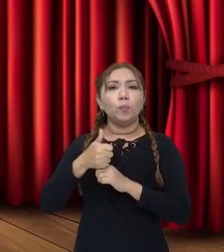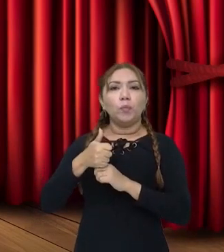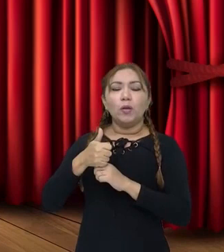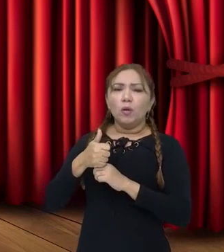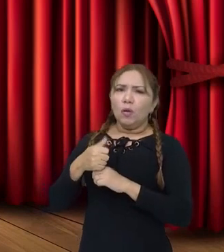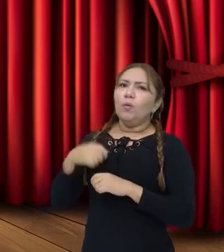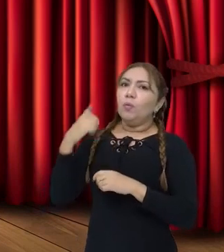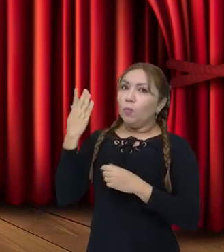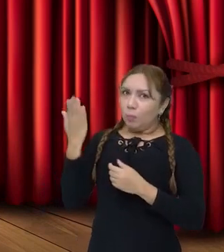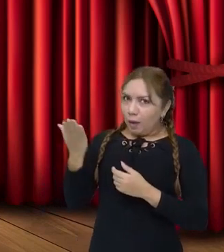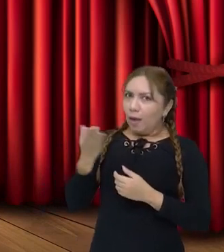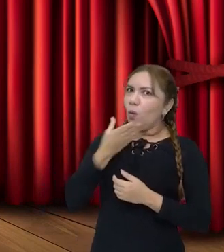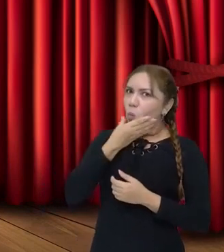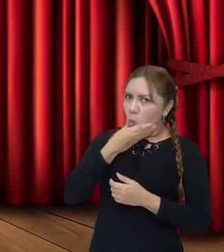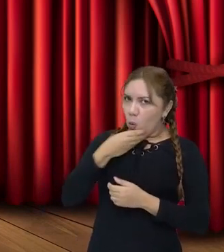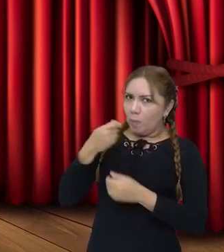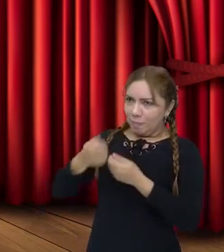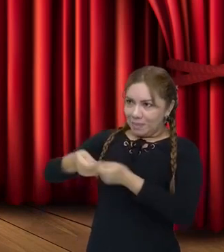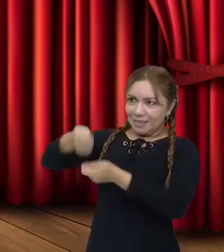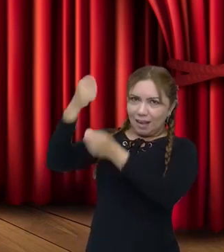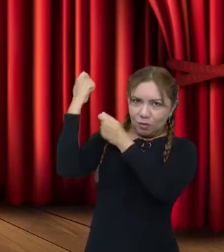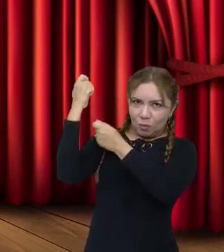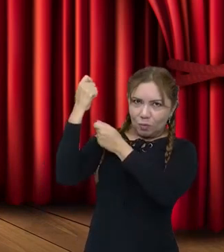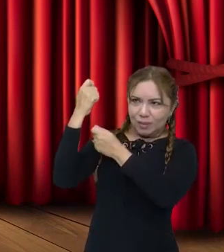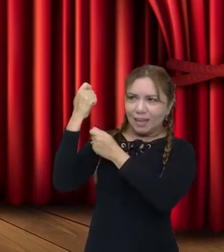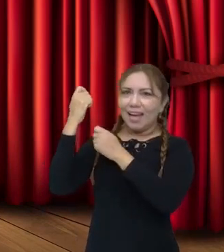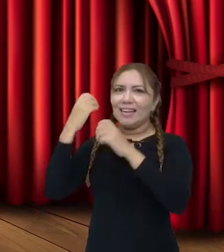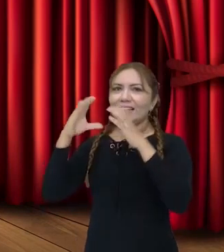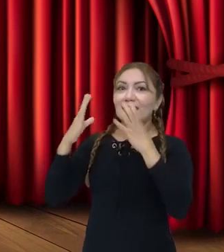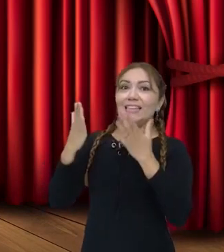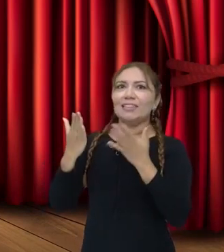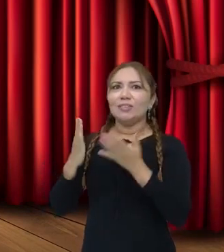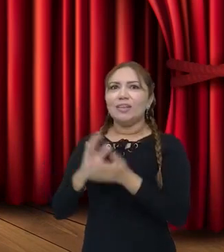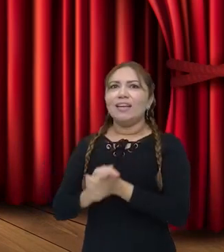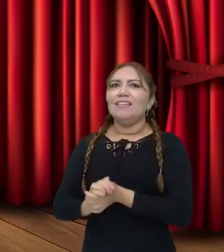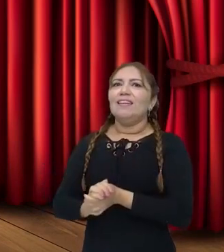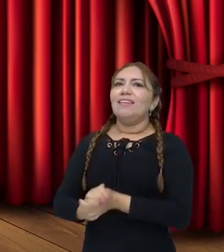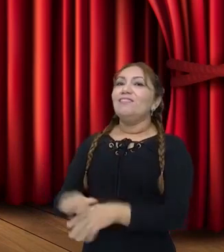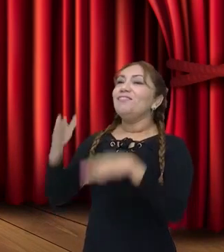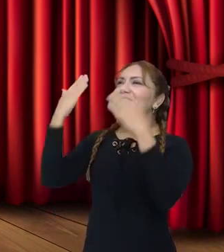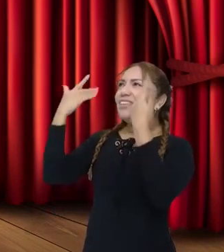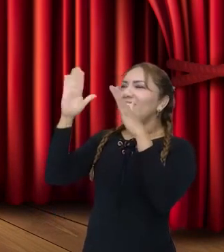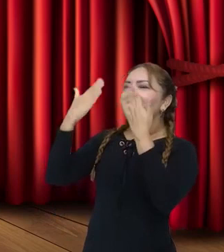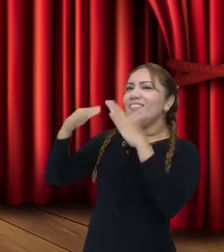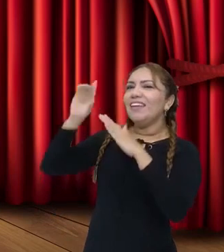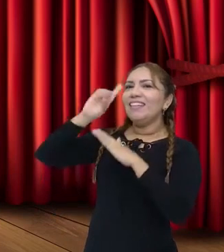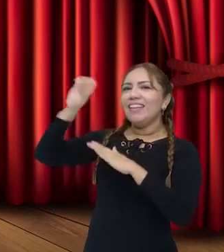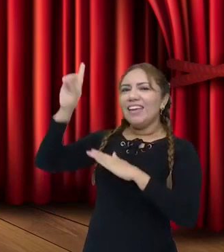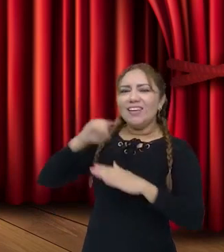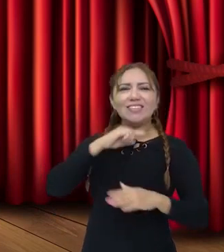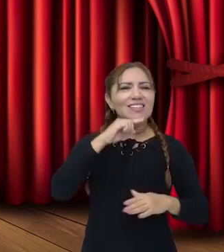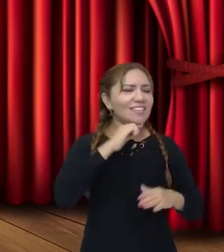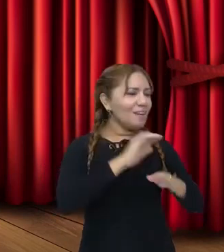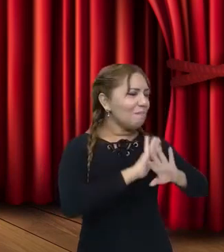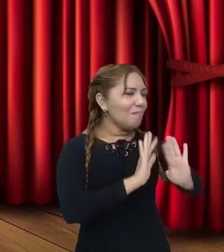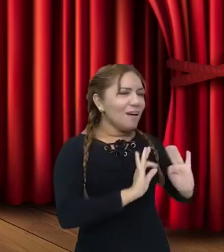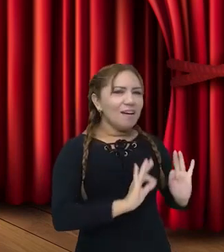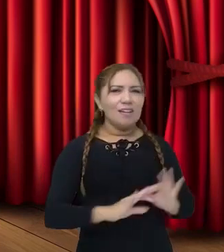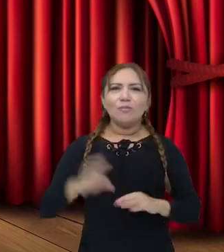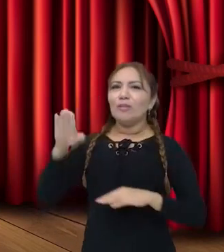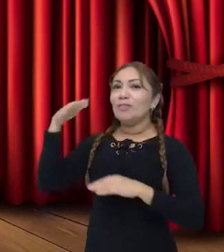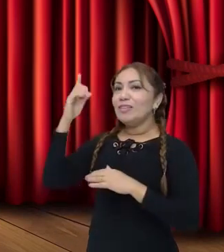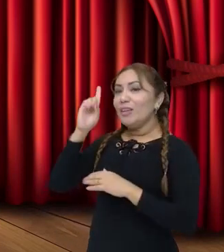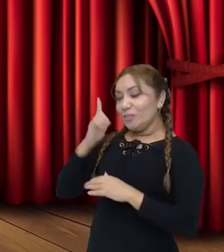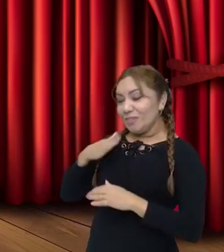pescador cantando aquela musiquinha favorita dele? Qual era a musiquinha? Viva Deus e ninguém mais. Quando